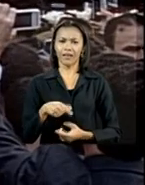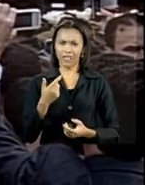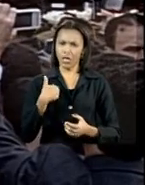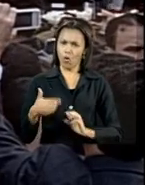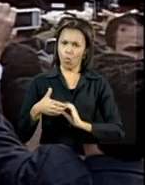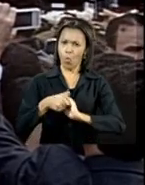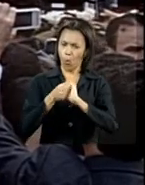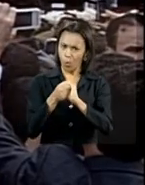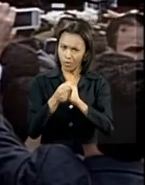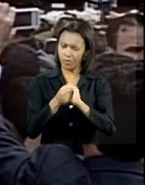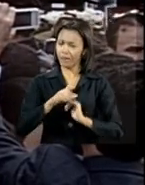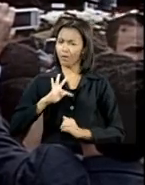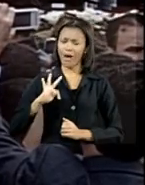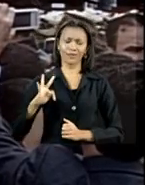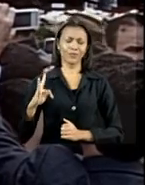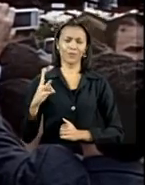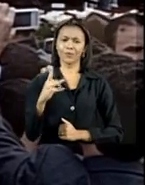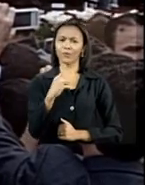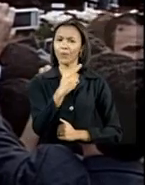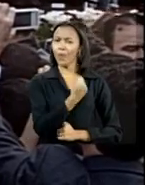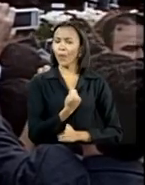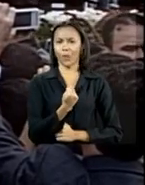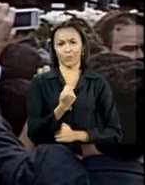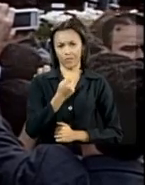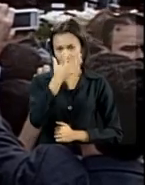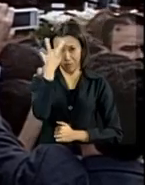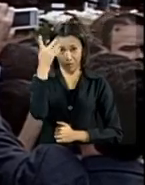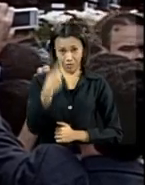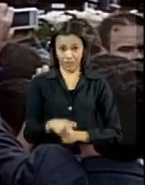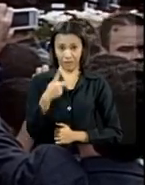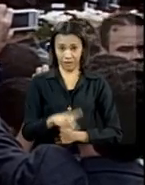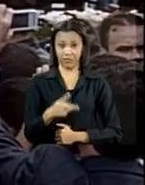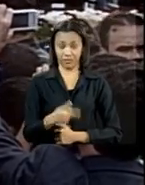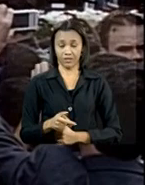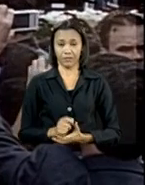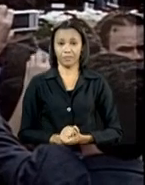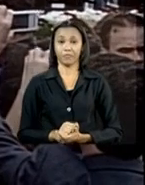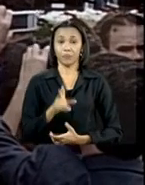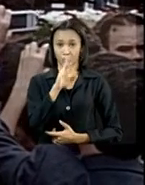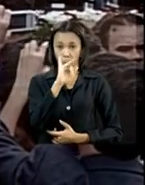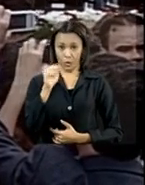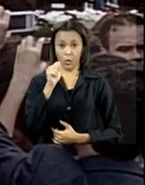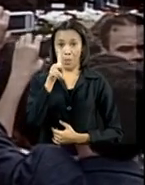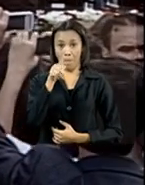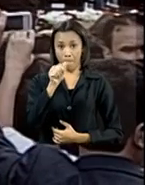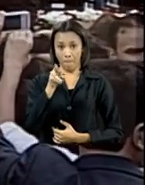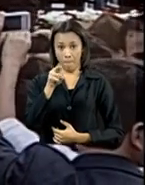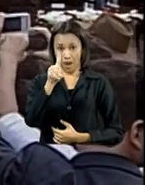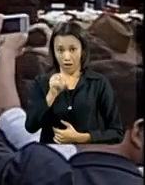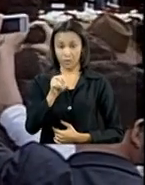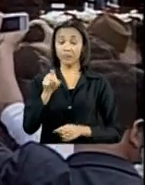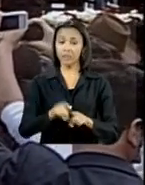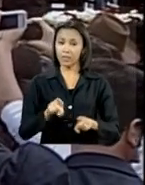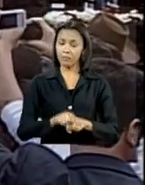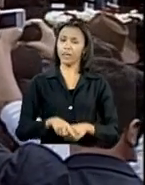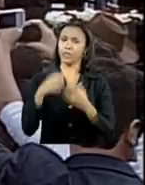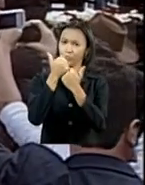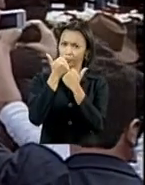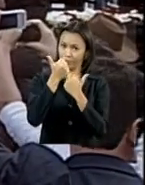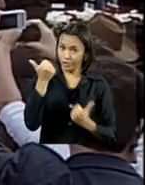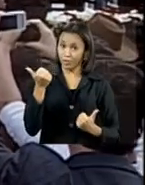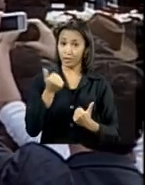cumprimento todos os cidadãos aqui de Rio Pardo cumprimentar o nosso Ministro Alexandre